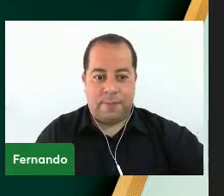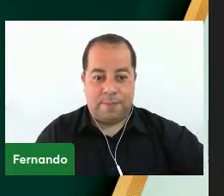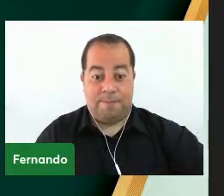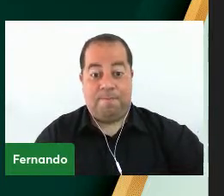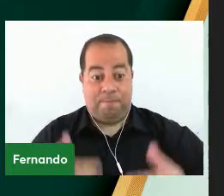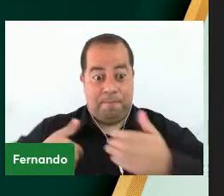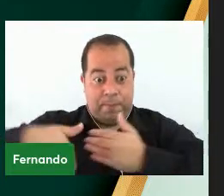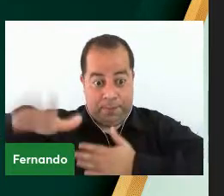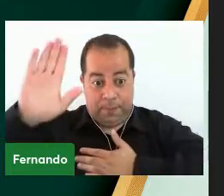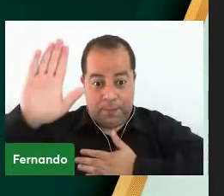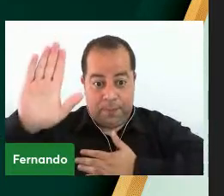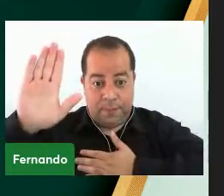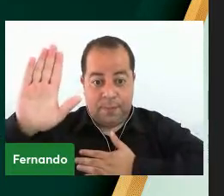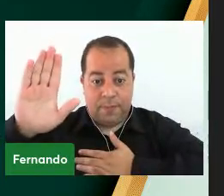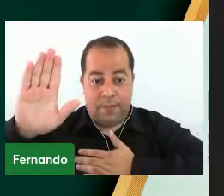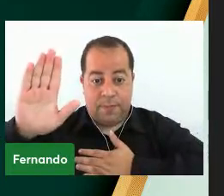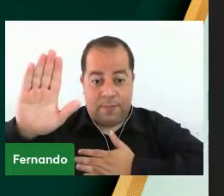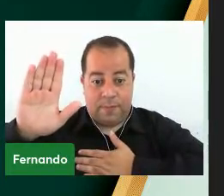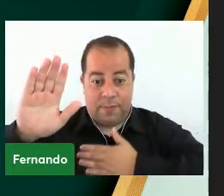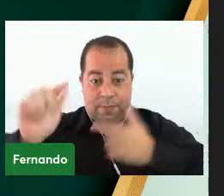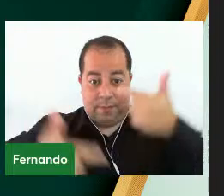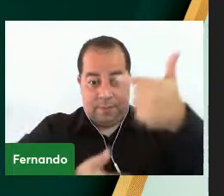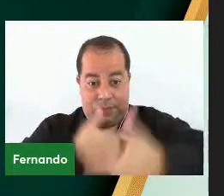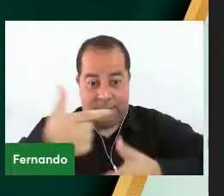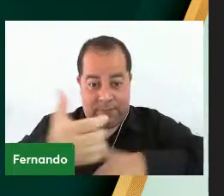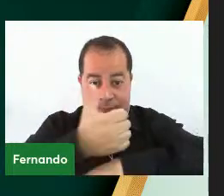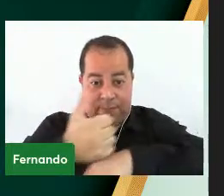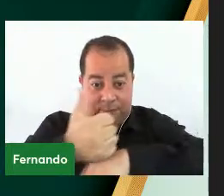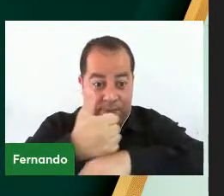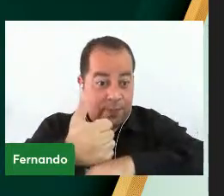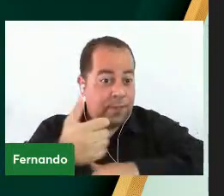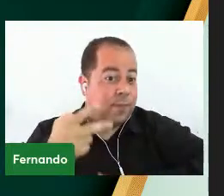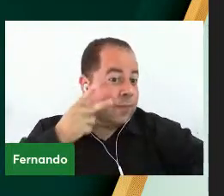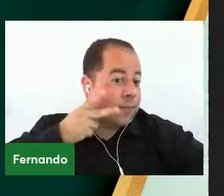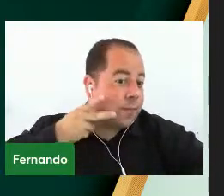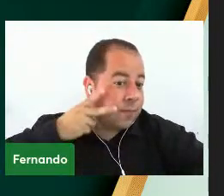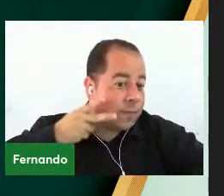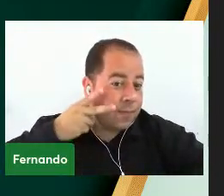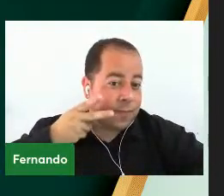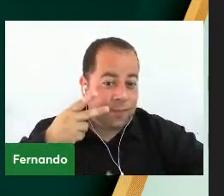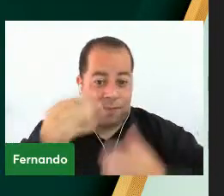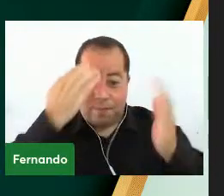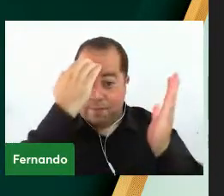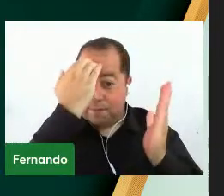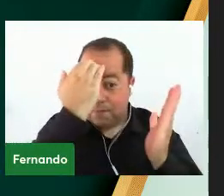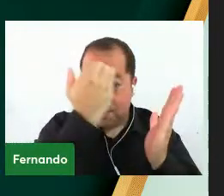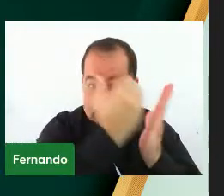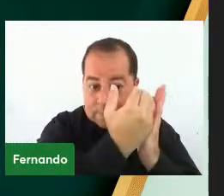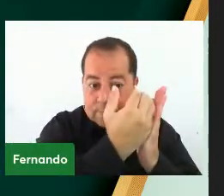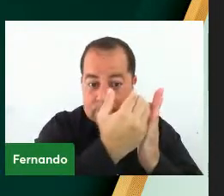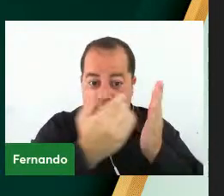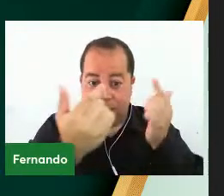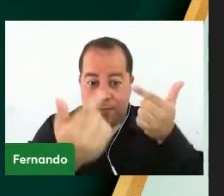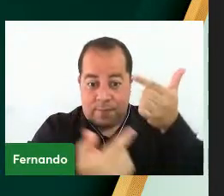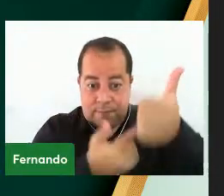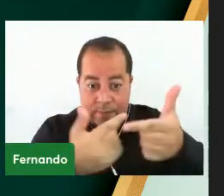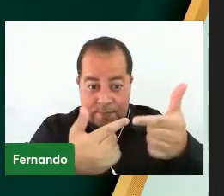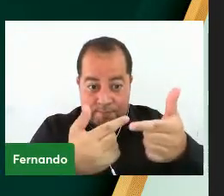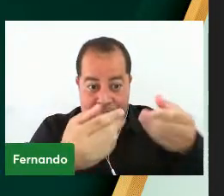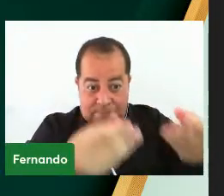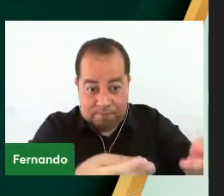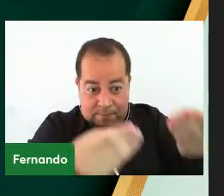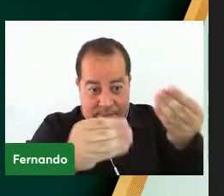Prometo, no exercício de minha profissão de enólogo, cumprir os deveres inerentes ao grau que me é